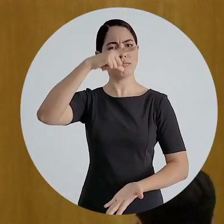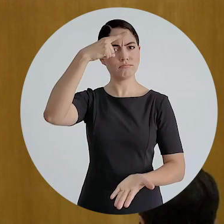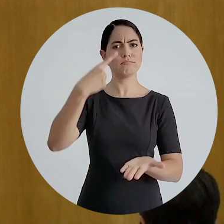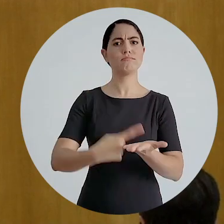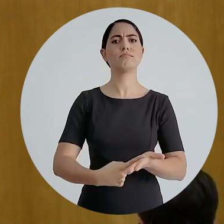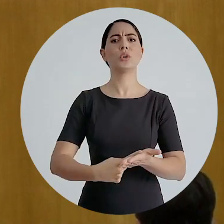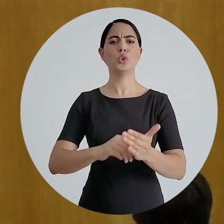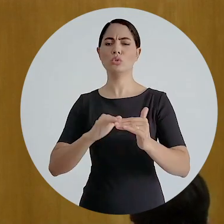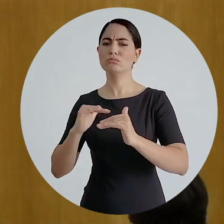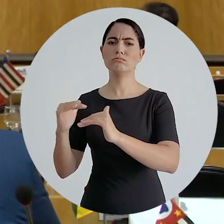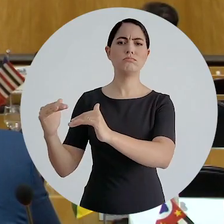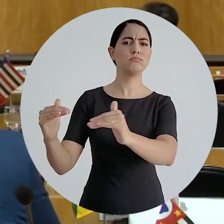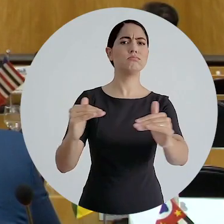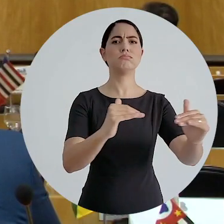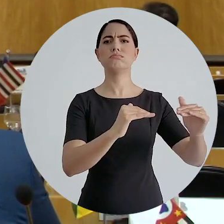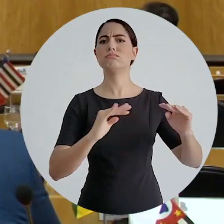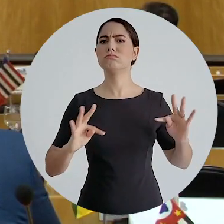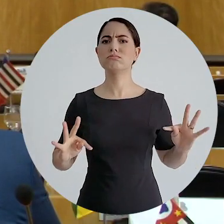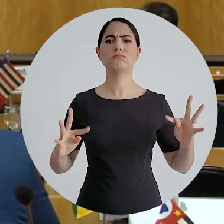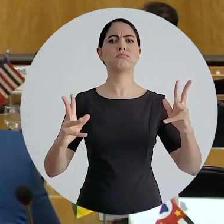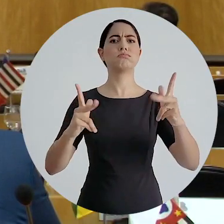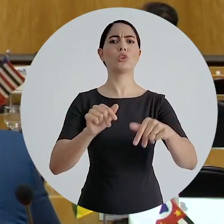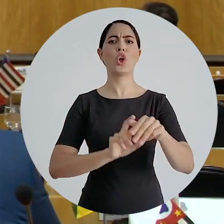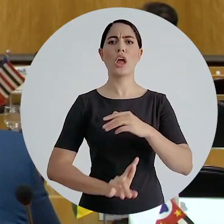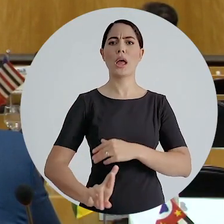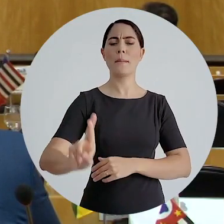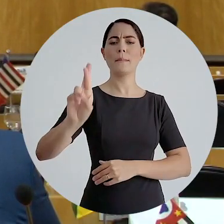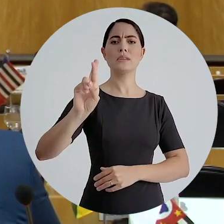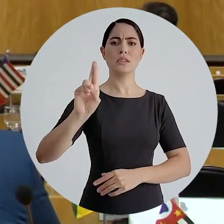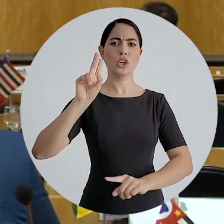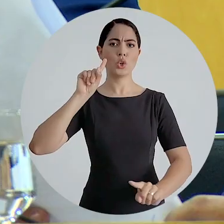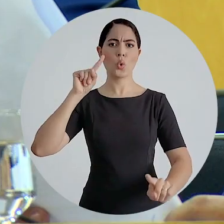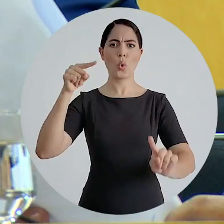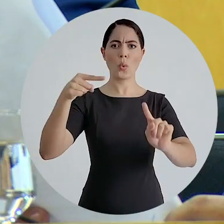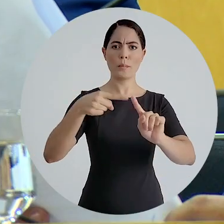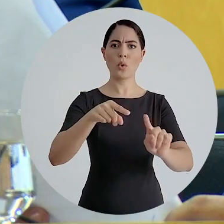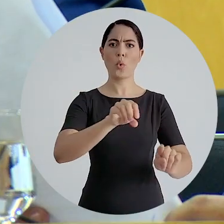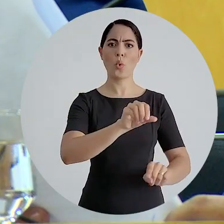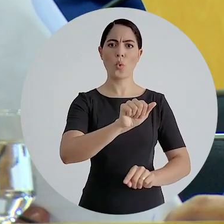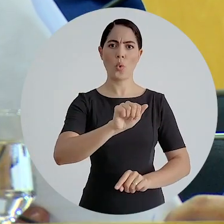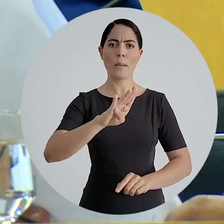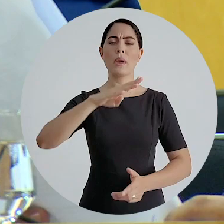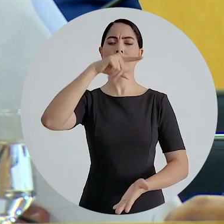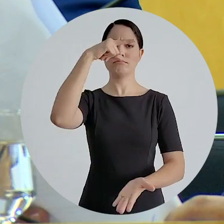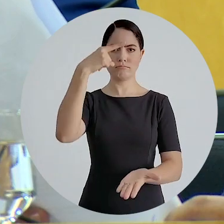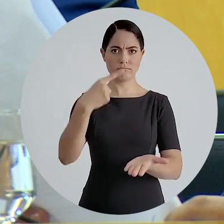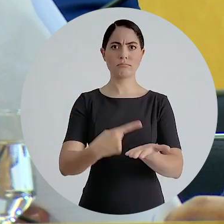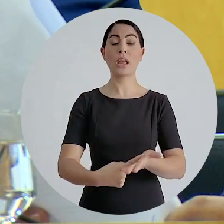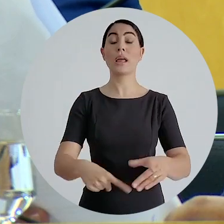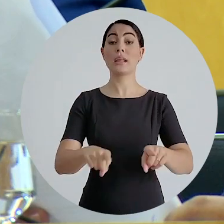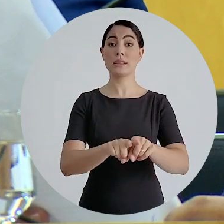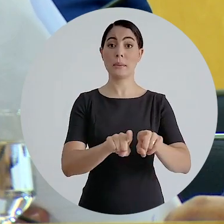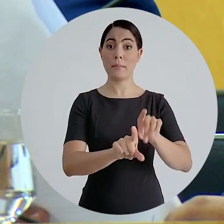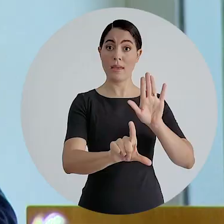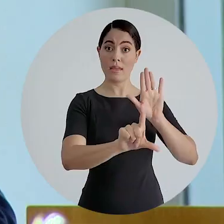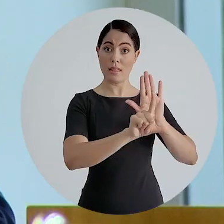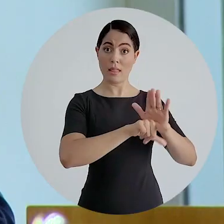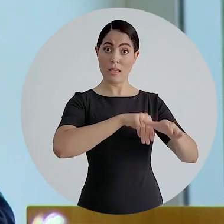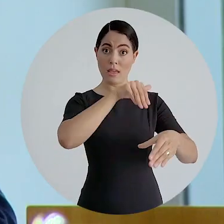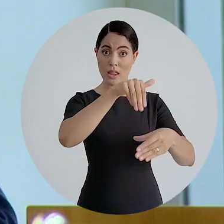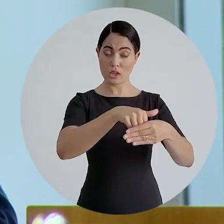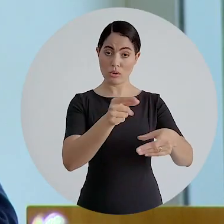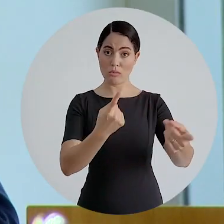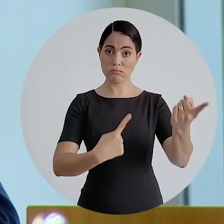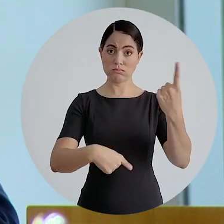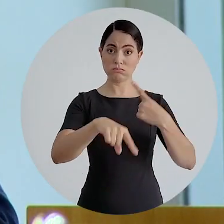de todos os representantes da OAB com o fortalecimento da entidade, a evolução da legislação eleitoral